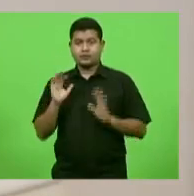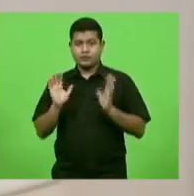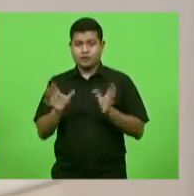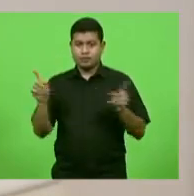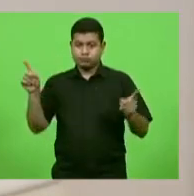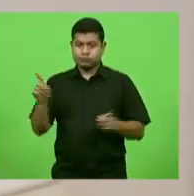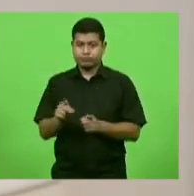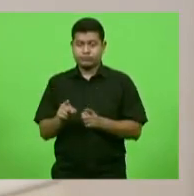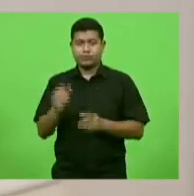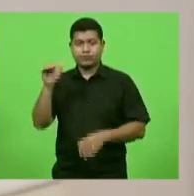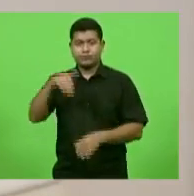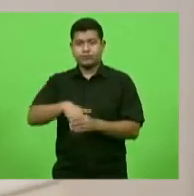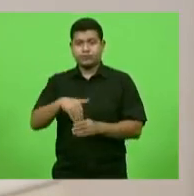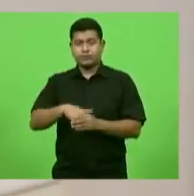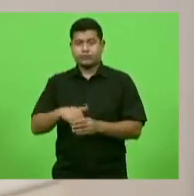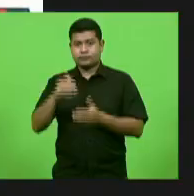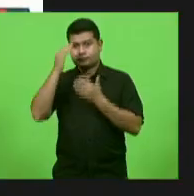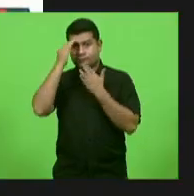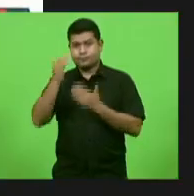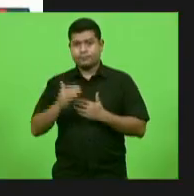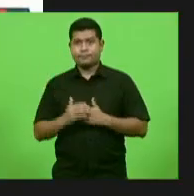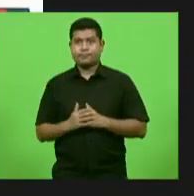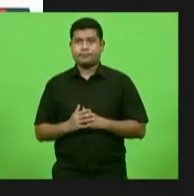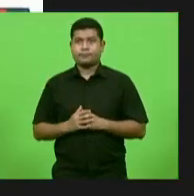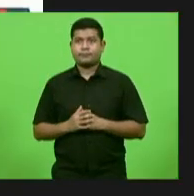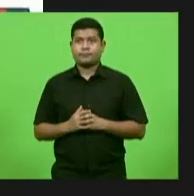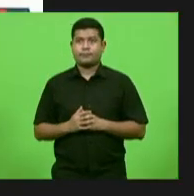do voto. Meu muito obrigado.